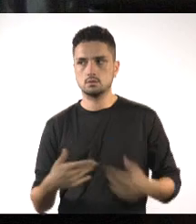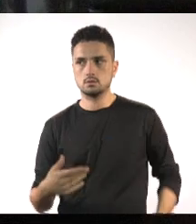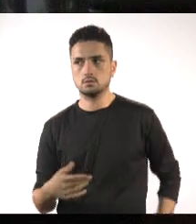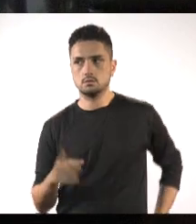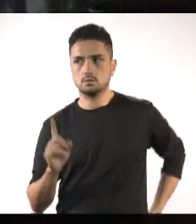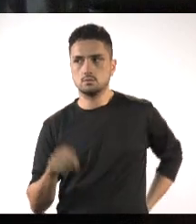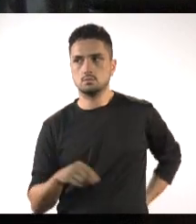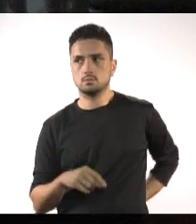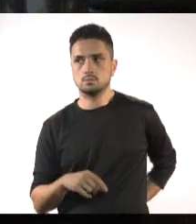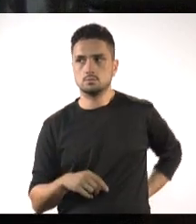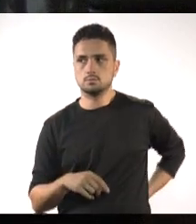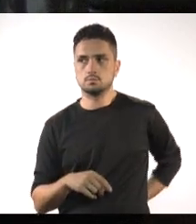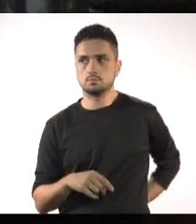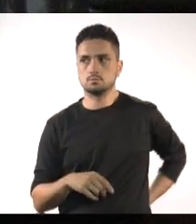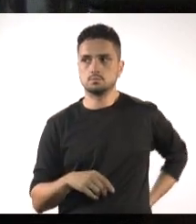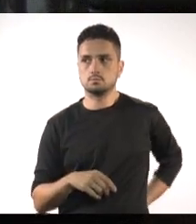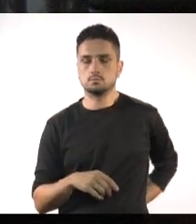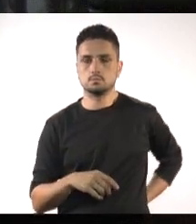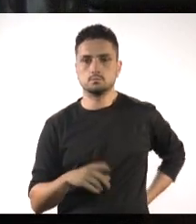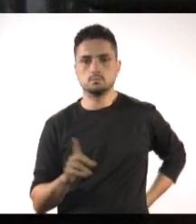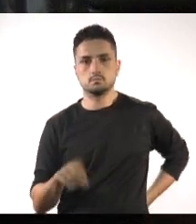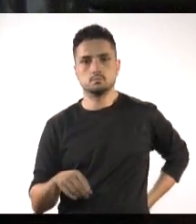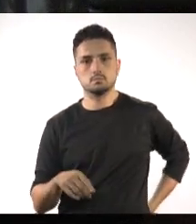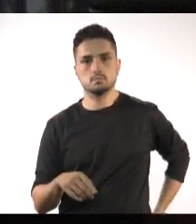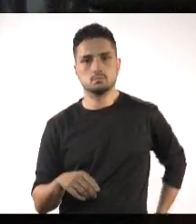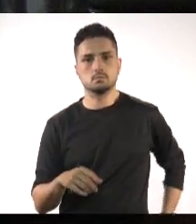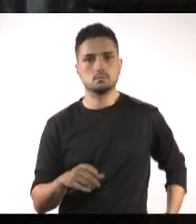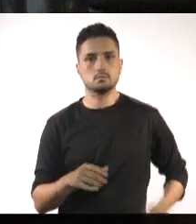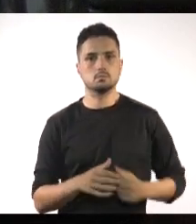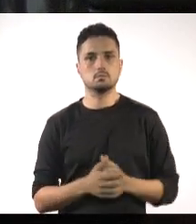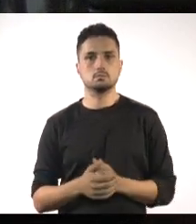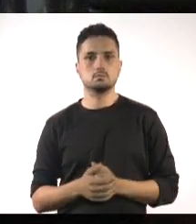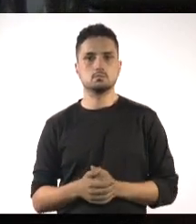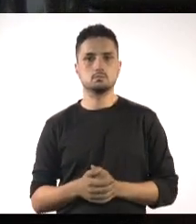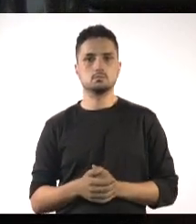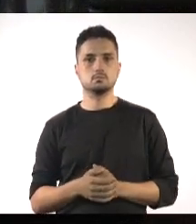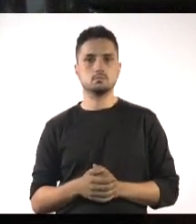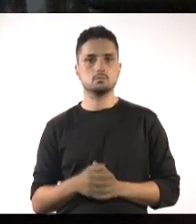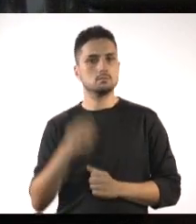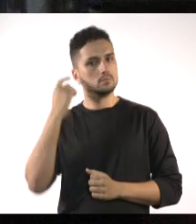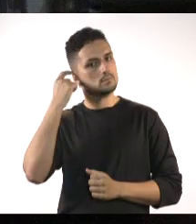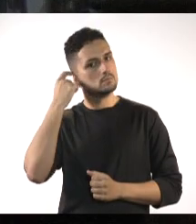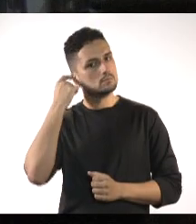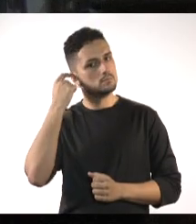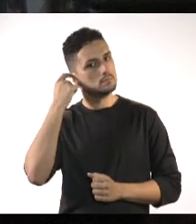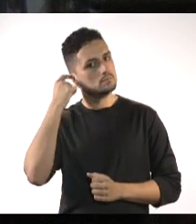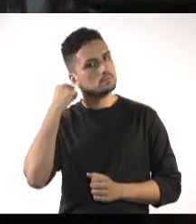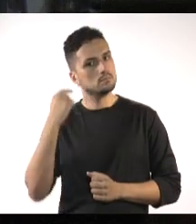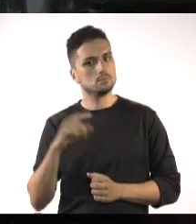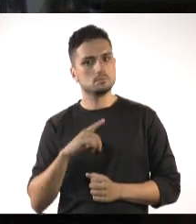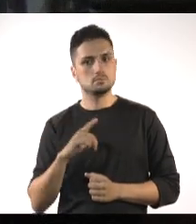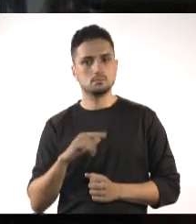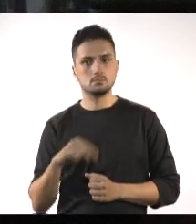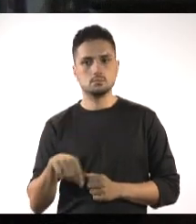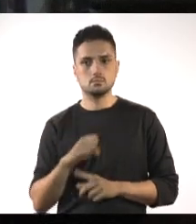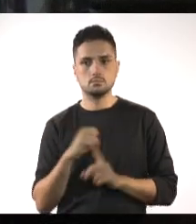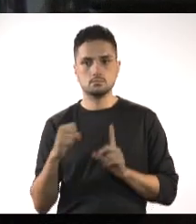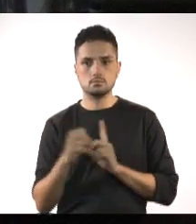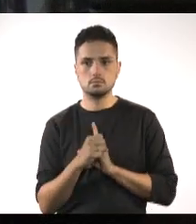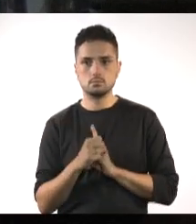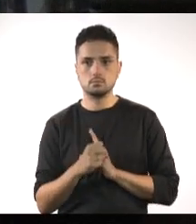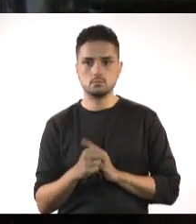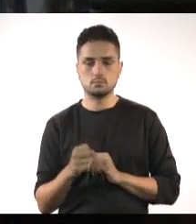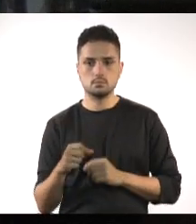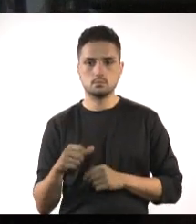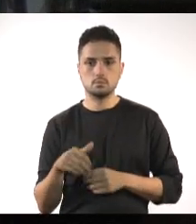questão da cidade, a cidade impermeável, que não tem permeabilidade nem nas suas calçadas, nem nas suas